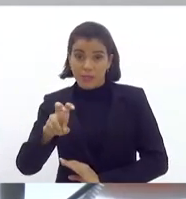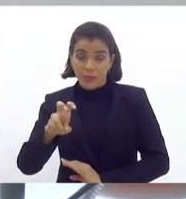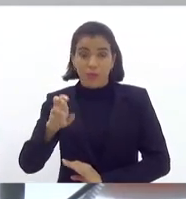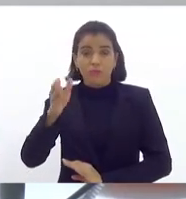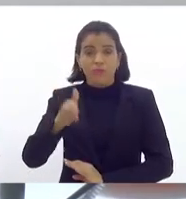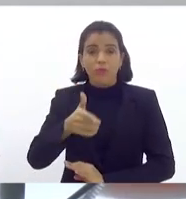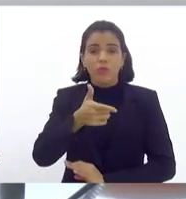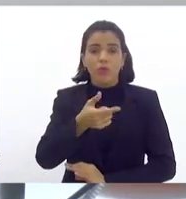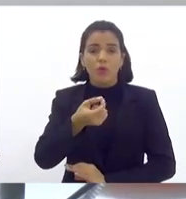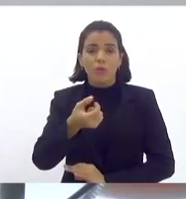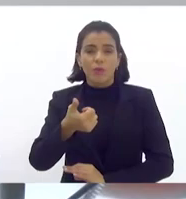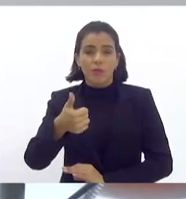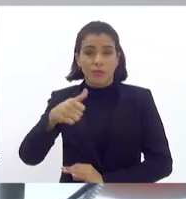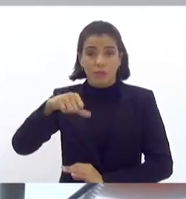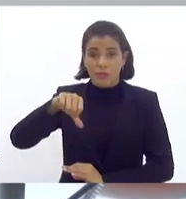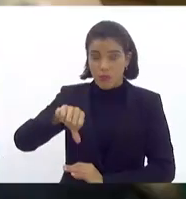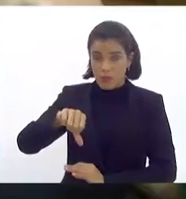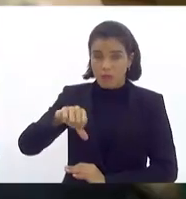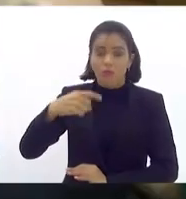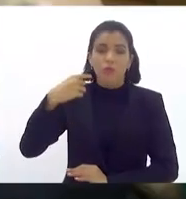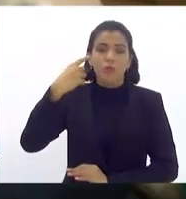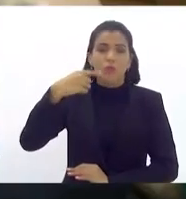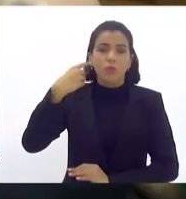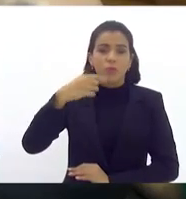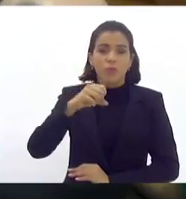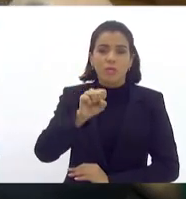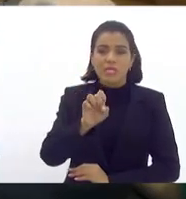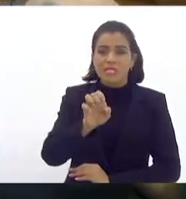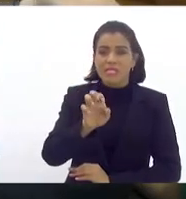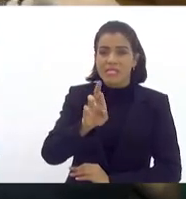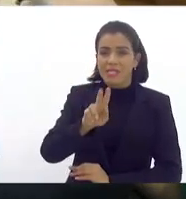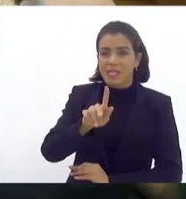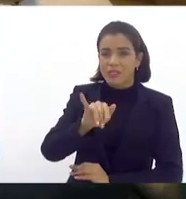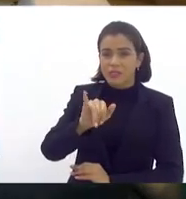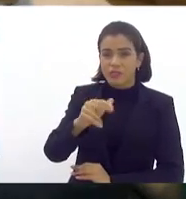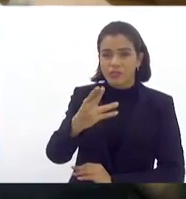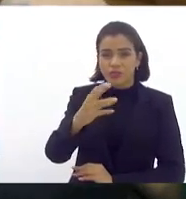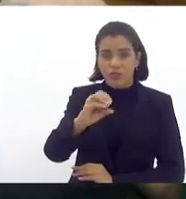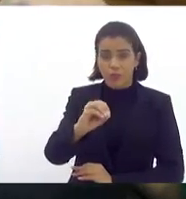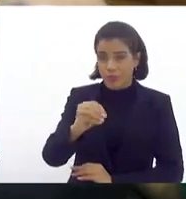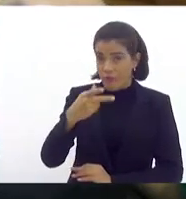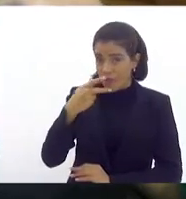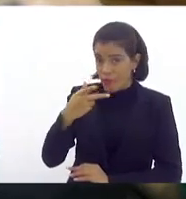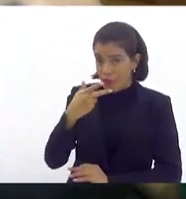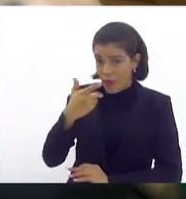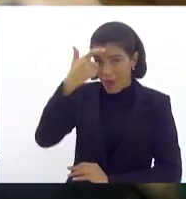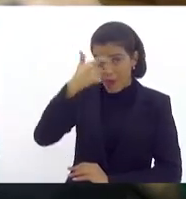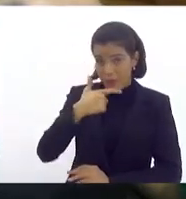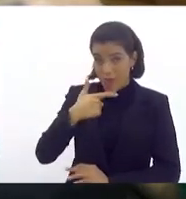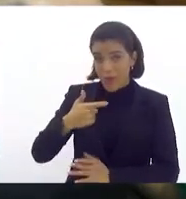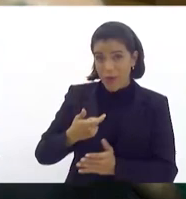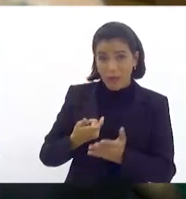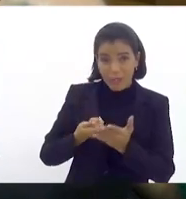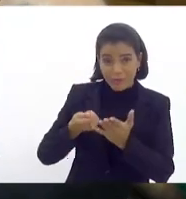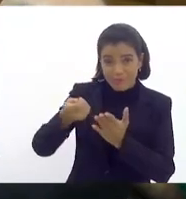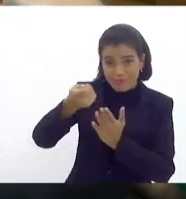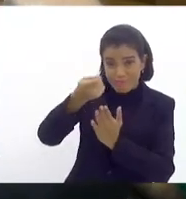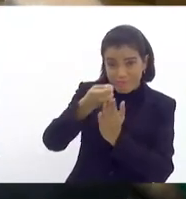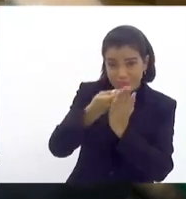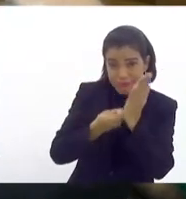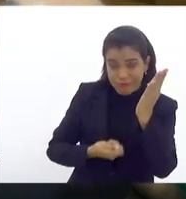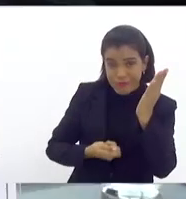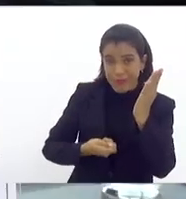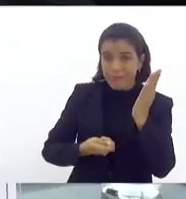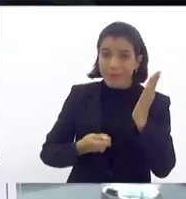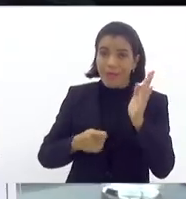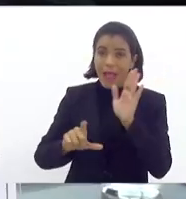2019, que o deputado doutor Serginho acabou de citar, é de minha autoria. É